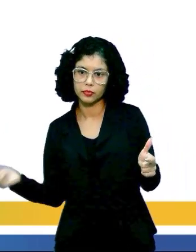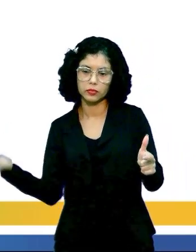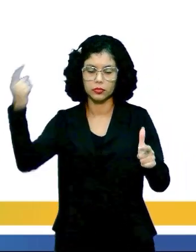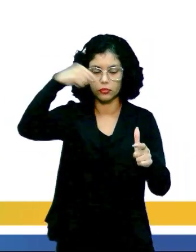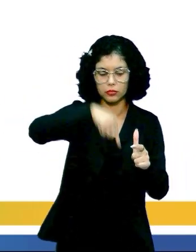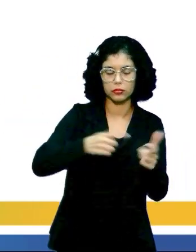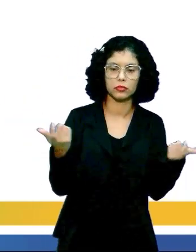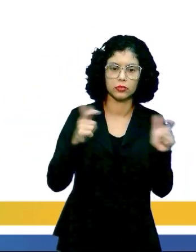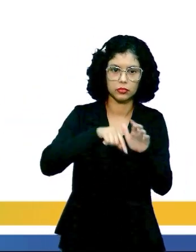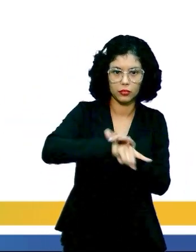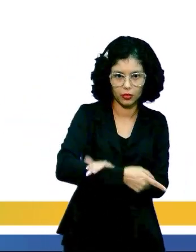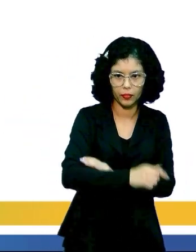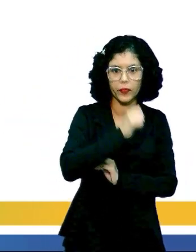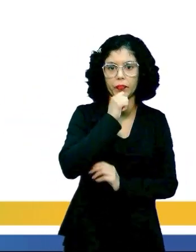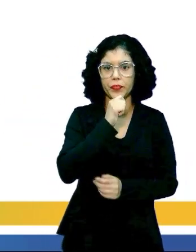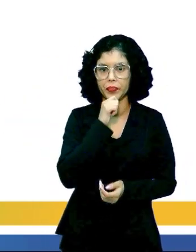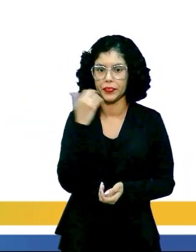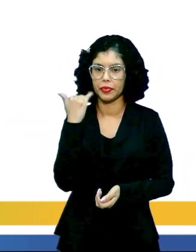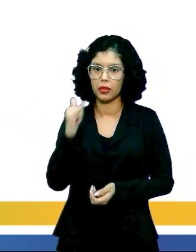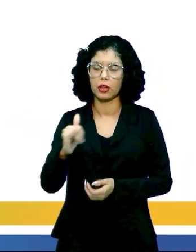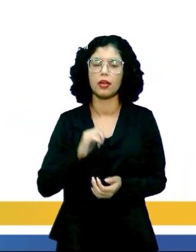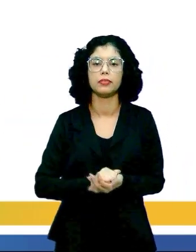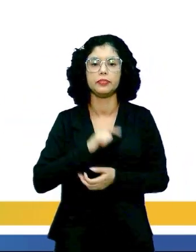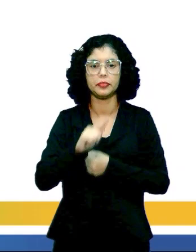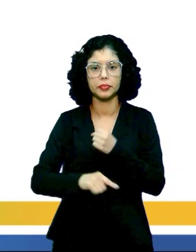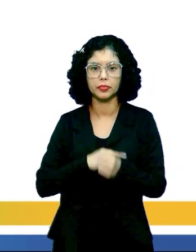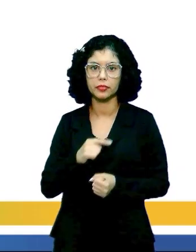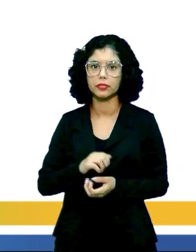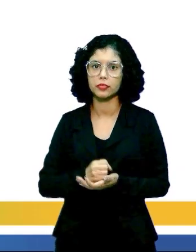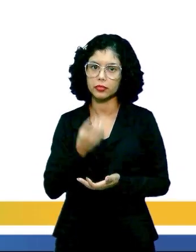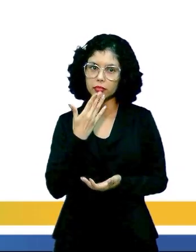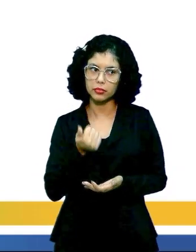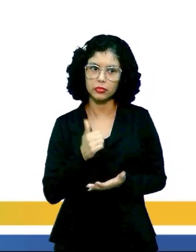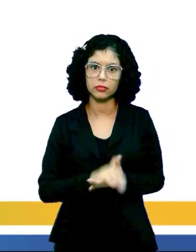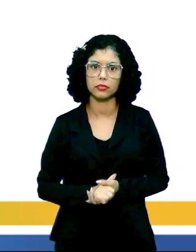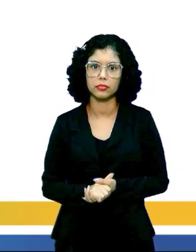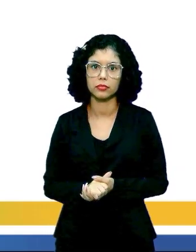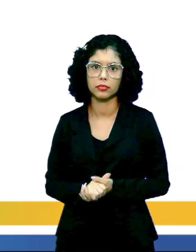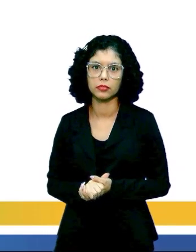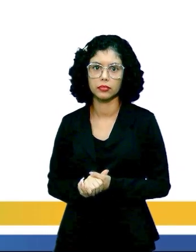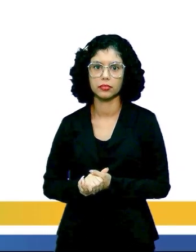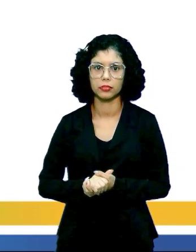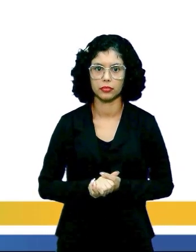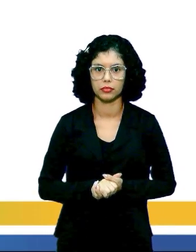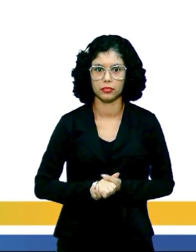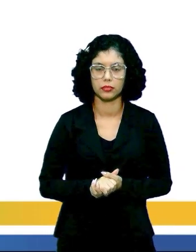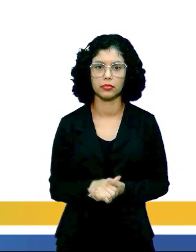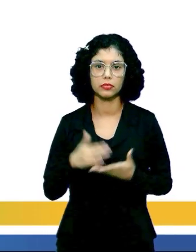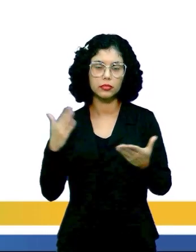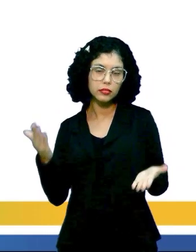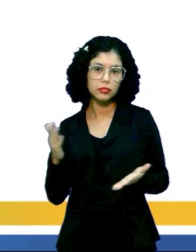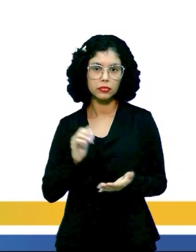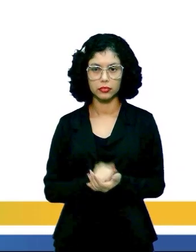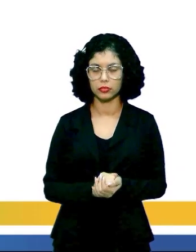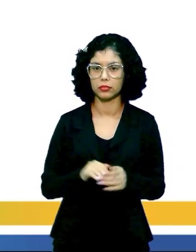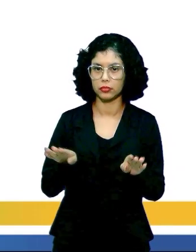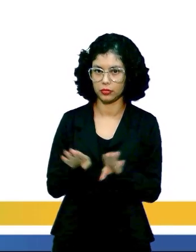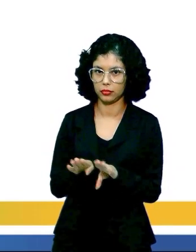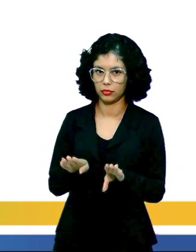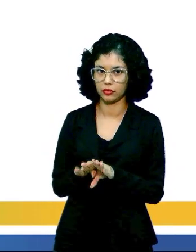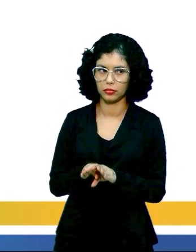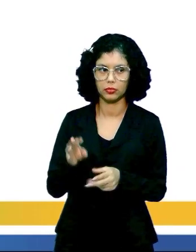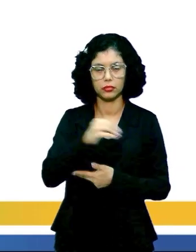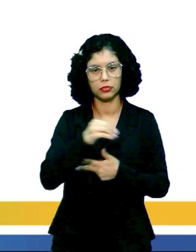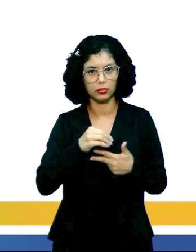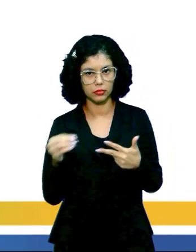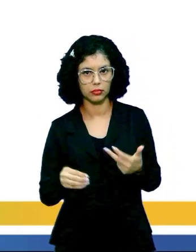para outro mais interno na eletrosfera atômica. Tudo bem? Próxima questão. Próxima questão também é uma questão de